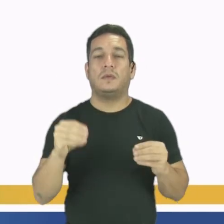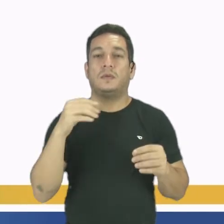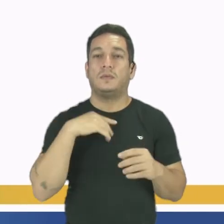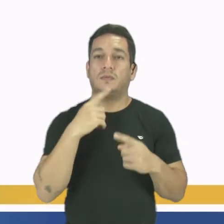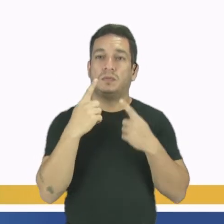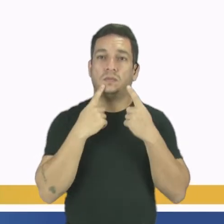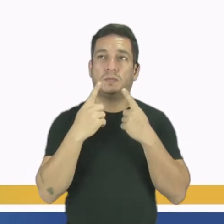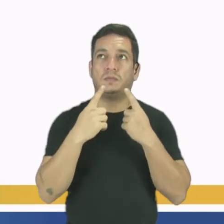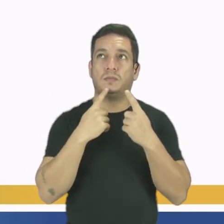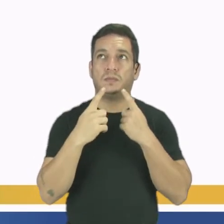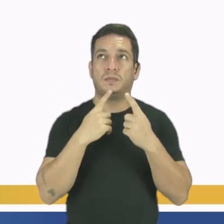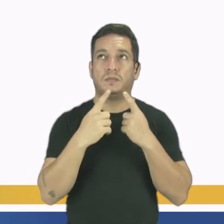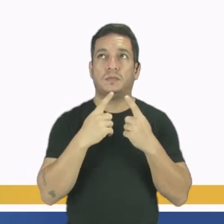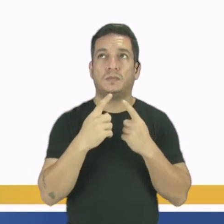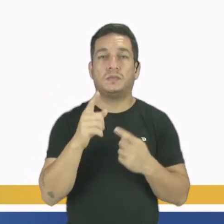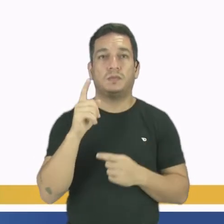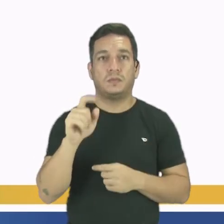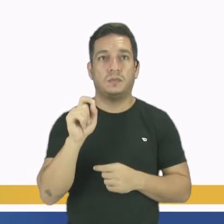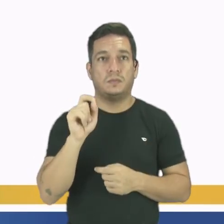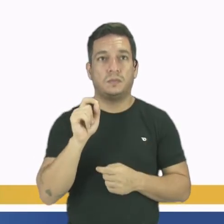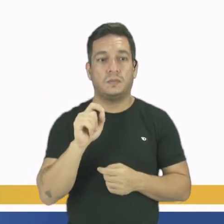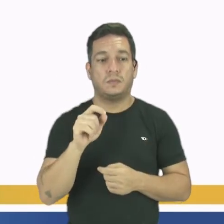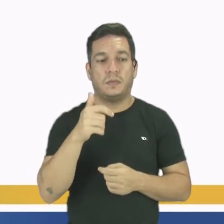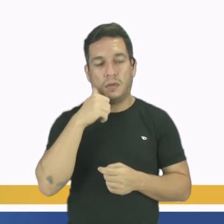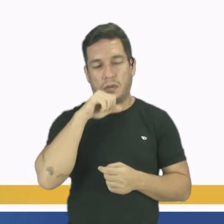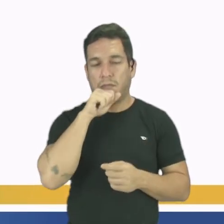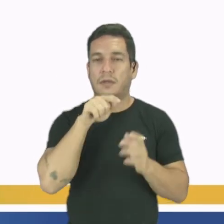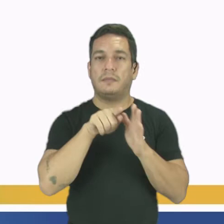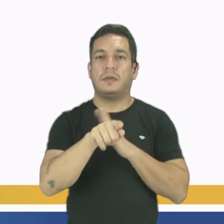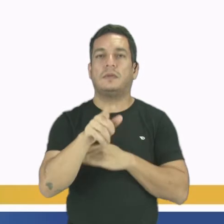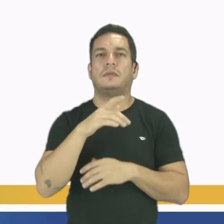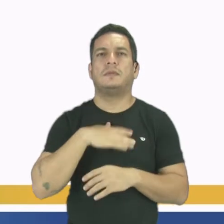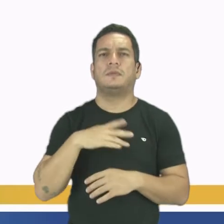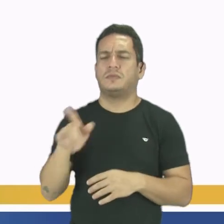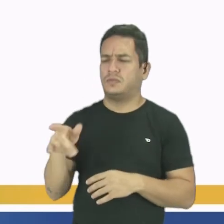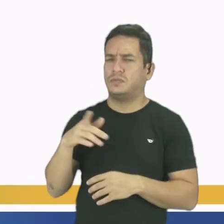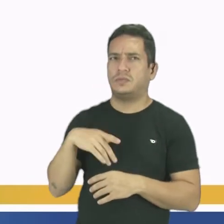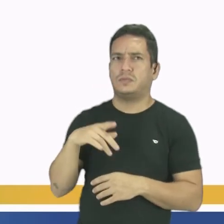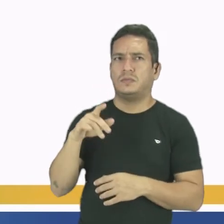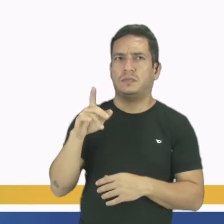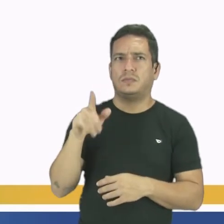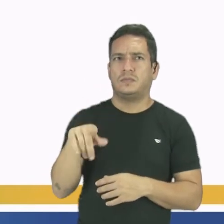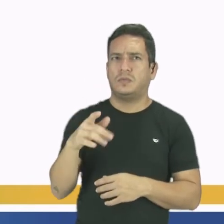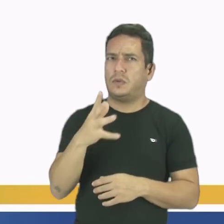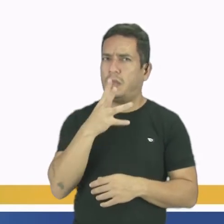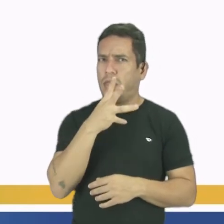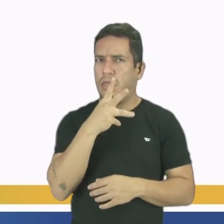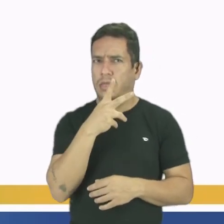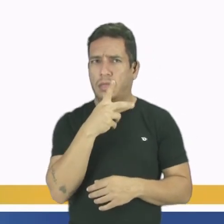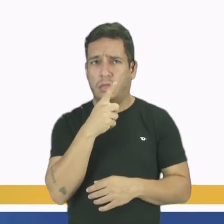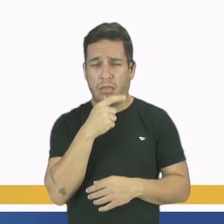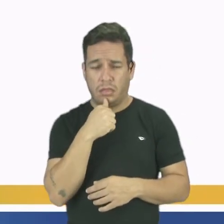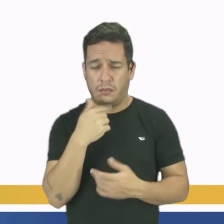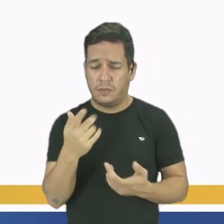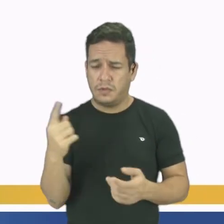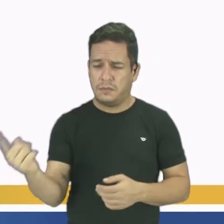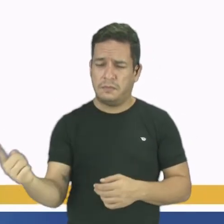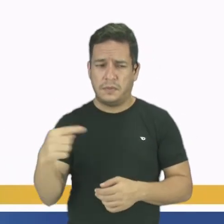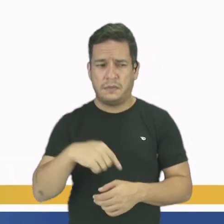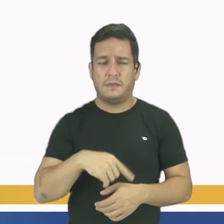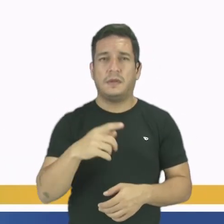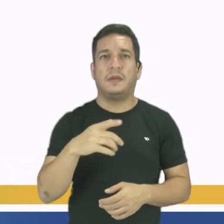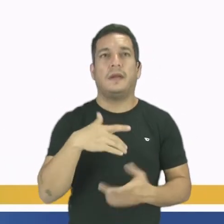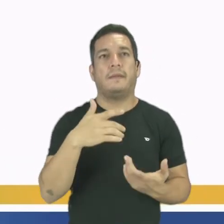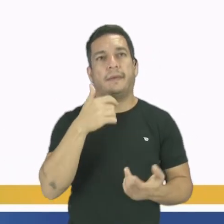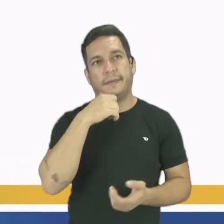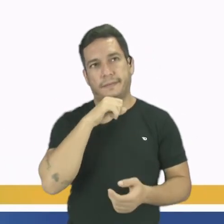Quando você, por exemplo, diz assim, a mãe pergunta, menino, tu tu demorou tudo isso para vir, aí ele mais